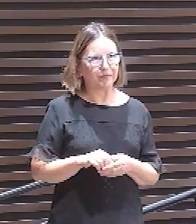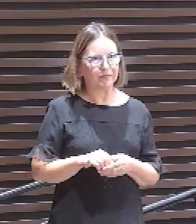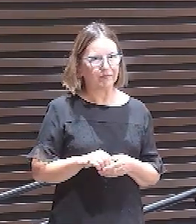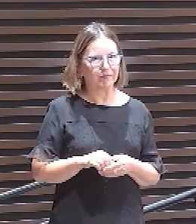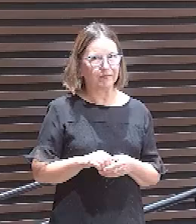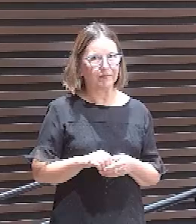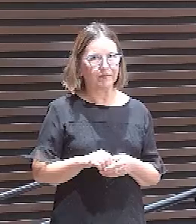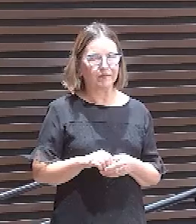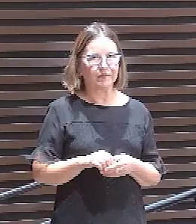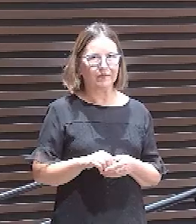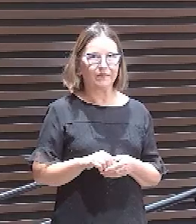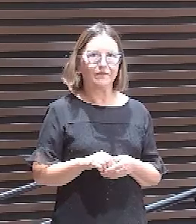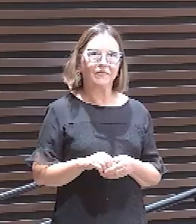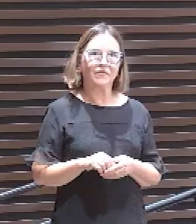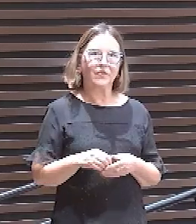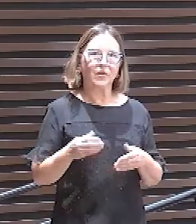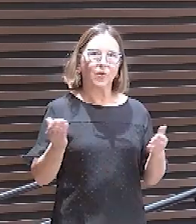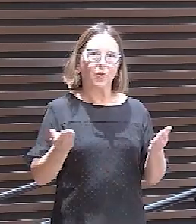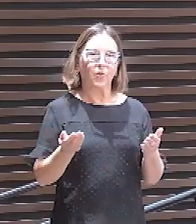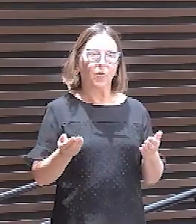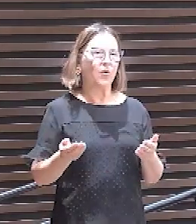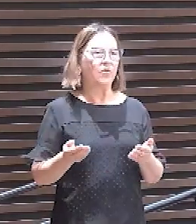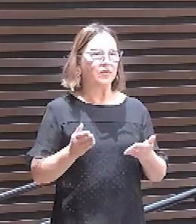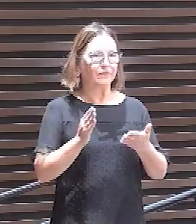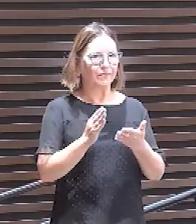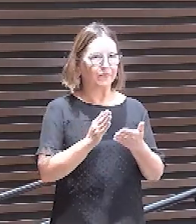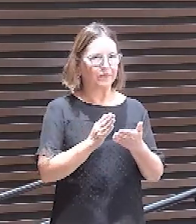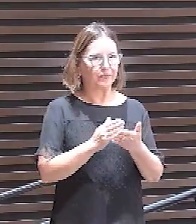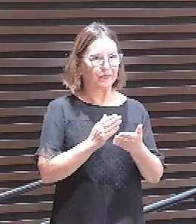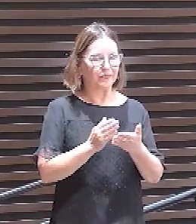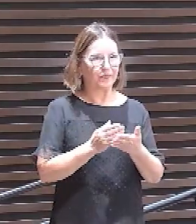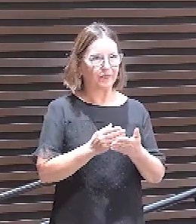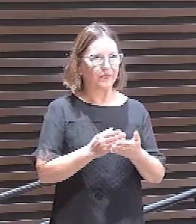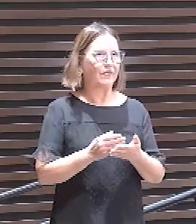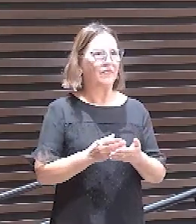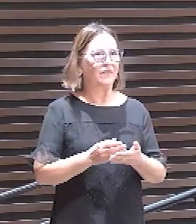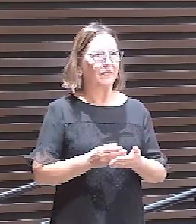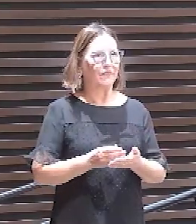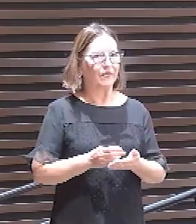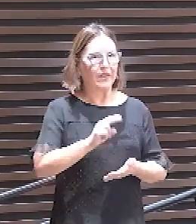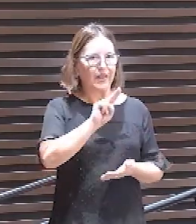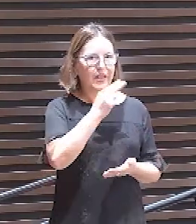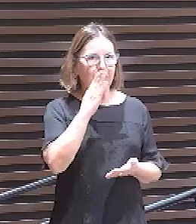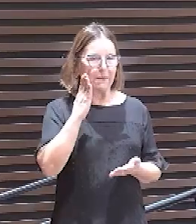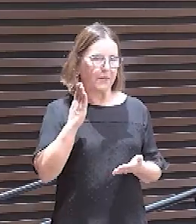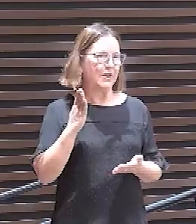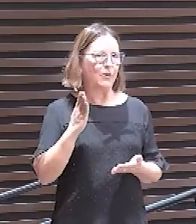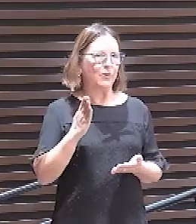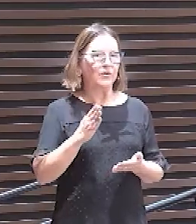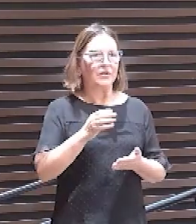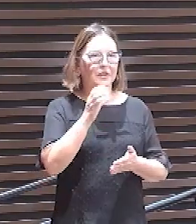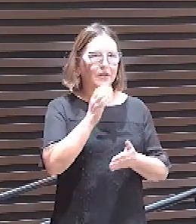5, capítulo 11, versículo 5 de Hebreus.